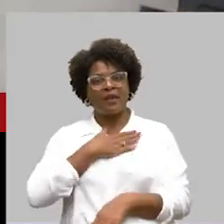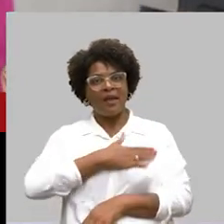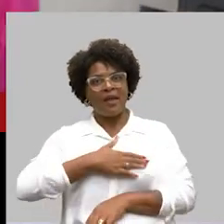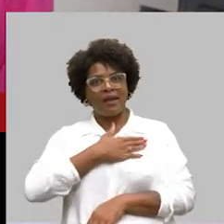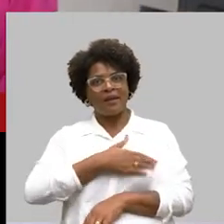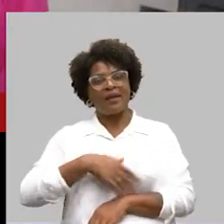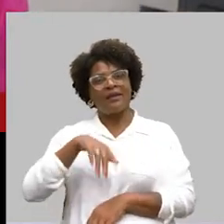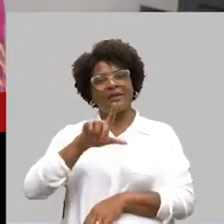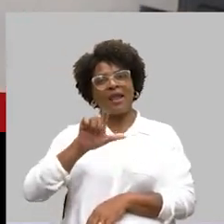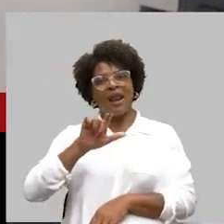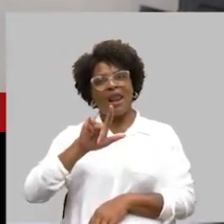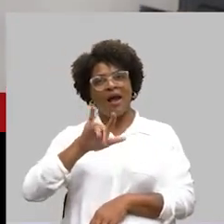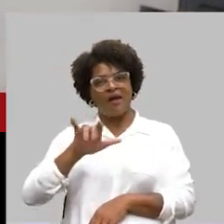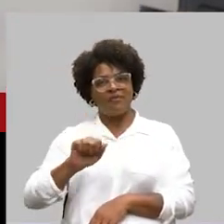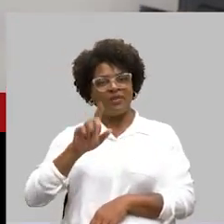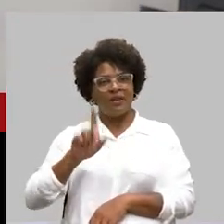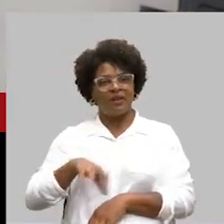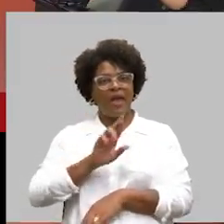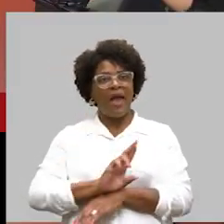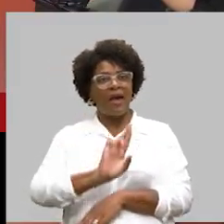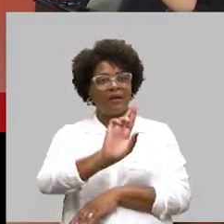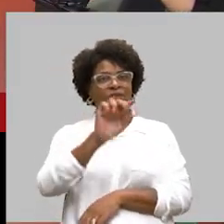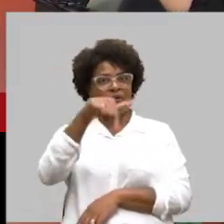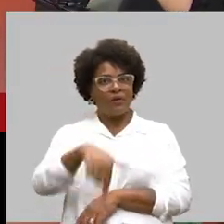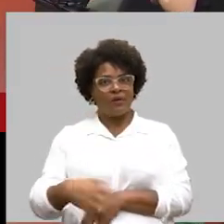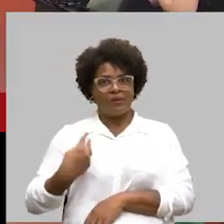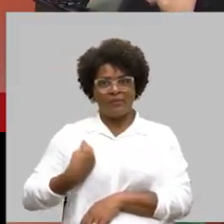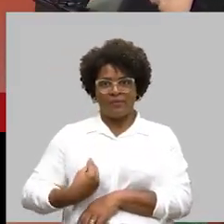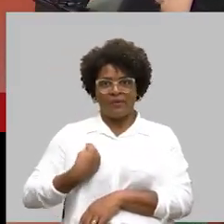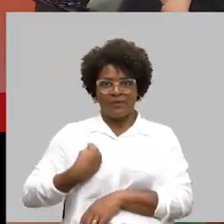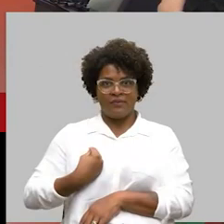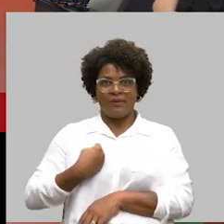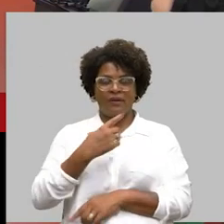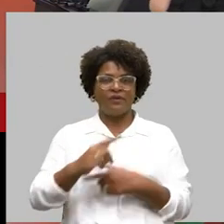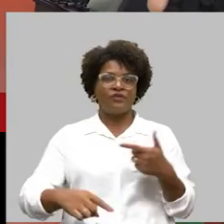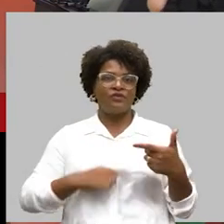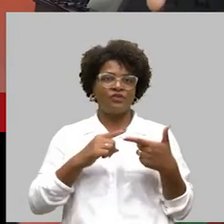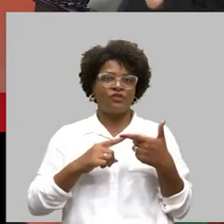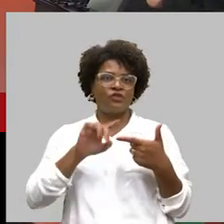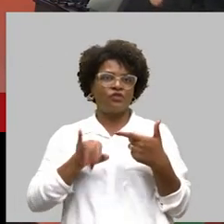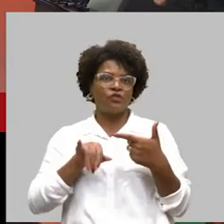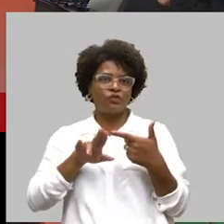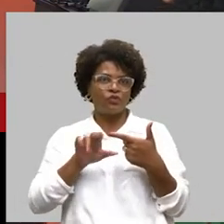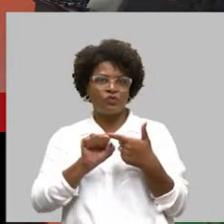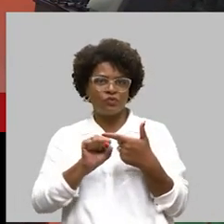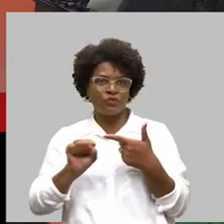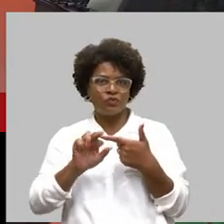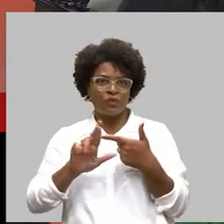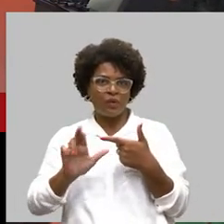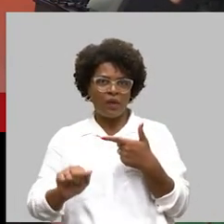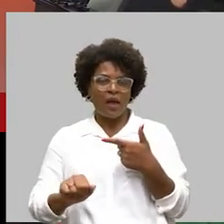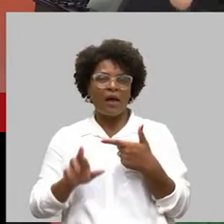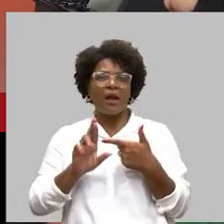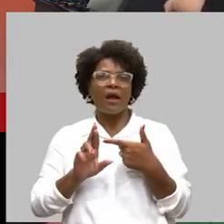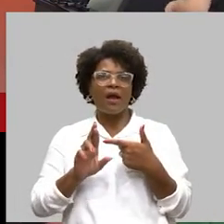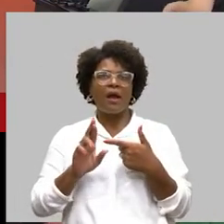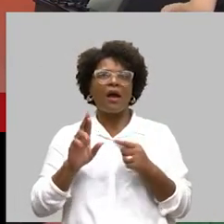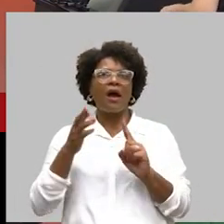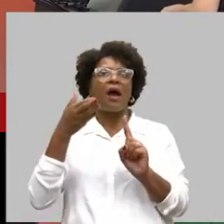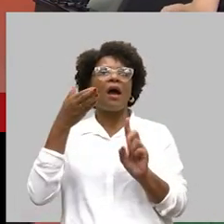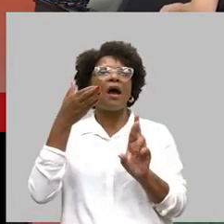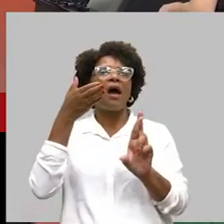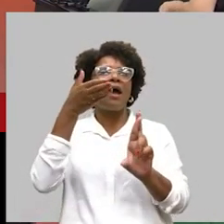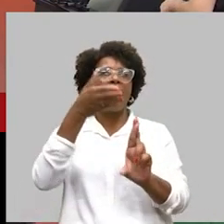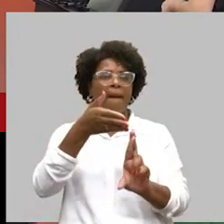Lavínia presente aqui conosco eh a Jussara que tá aqui representando o reitor da Universidade